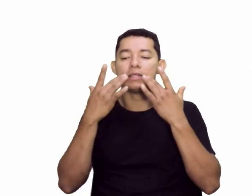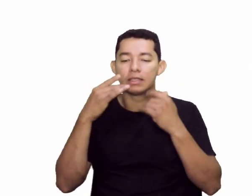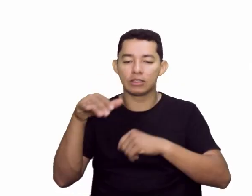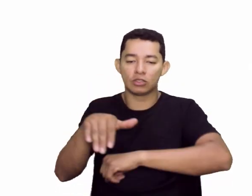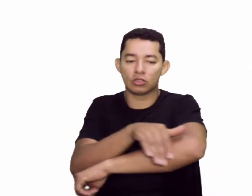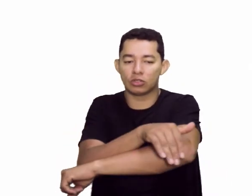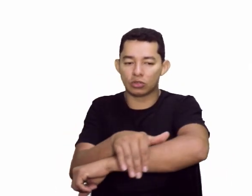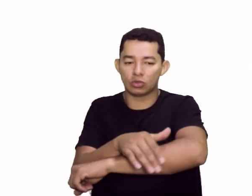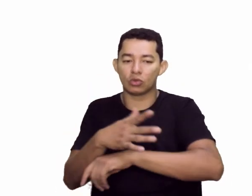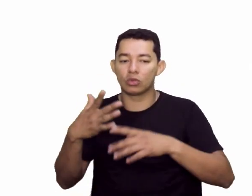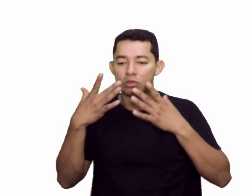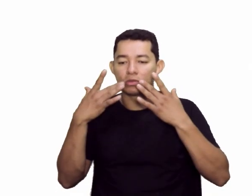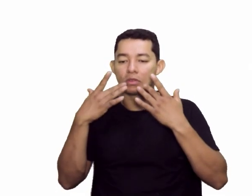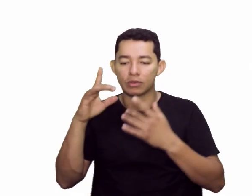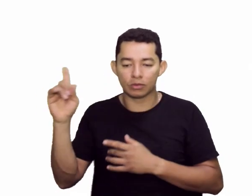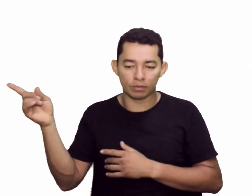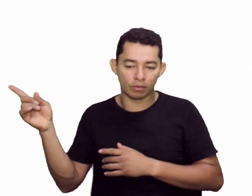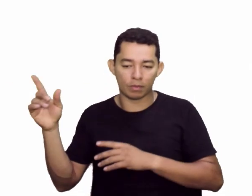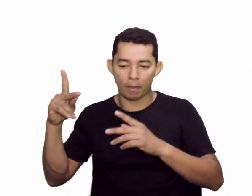palco, né? É isso.